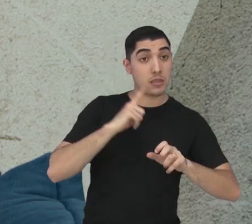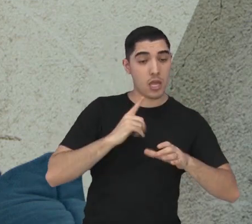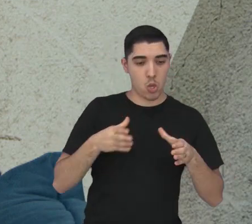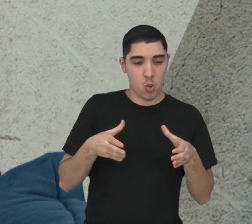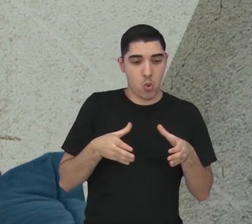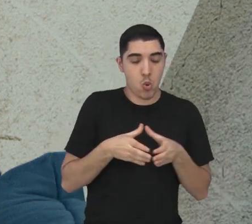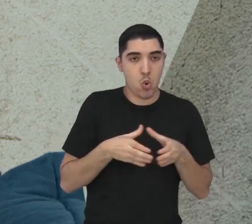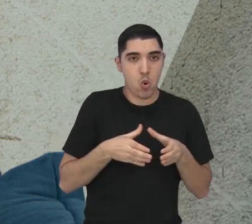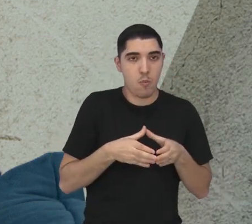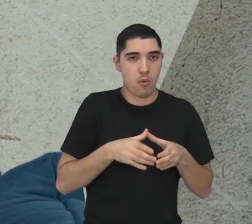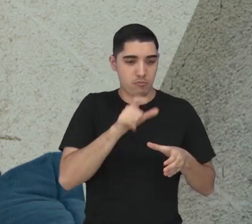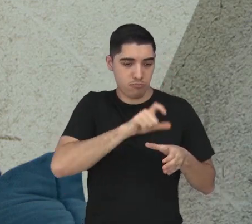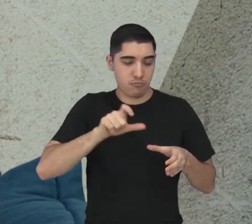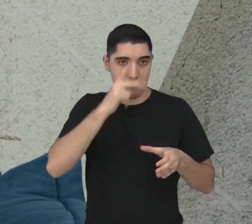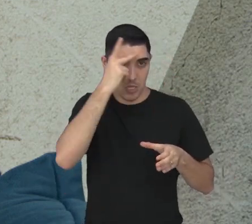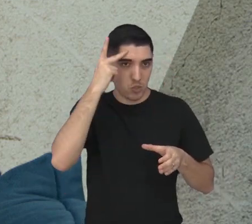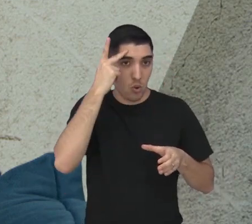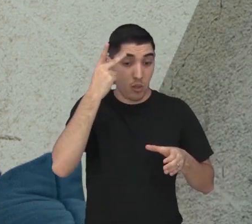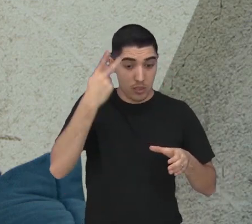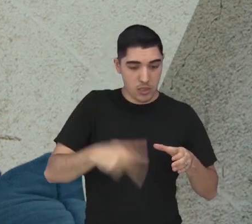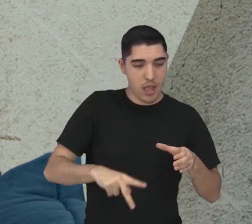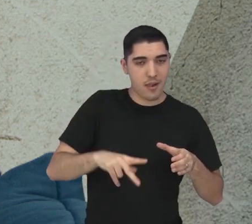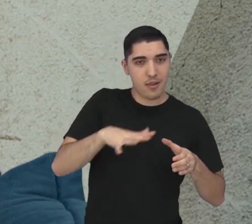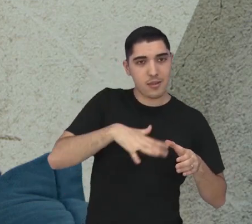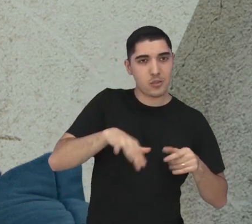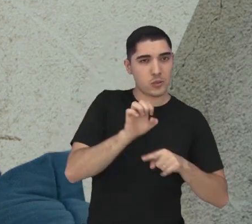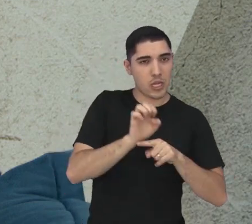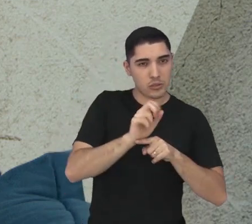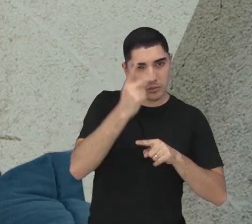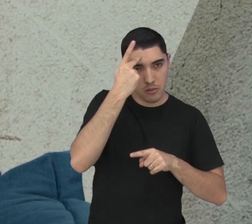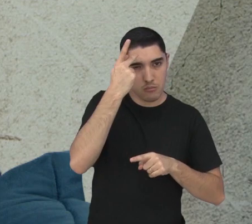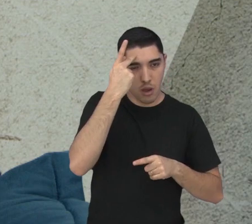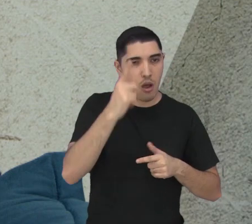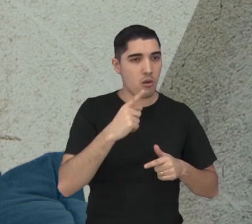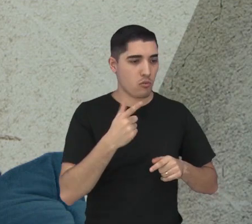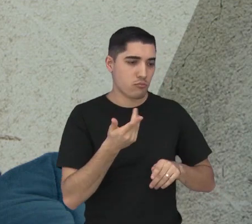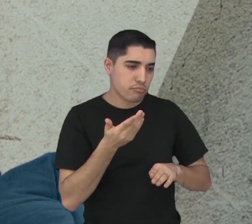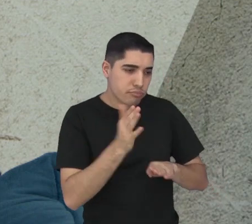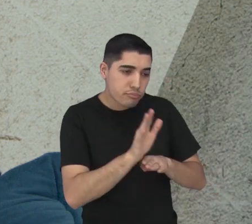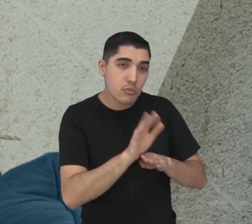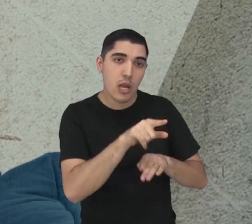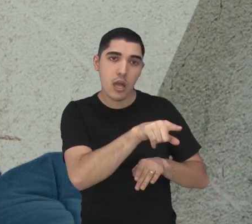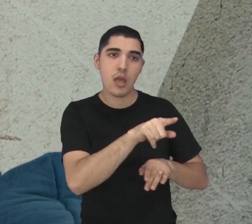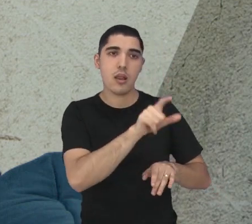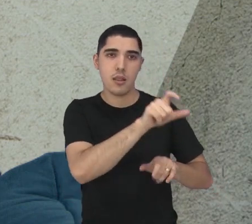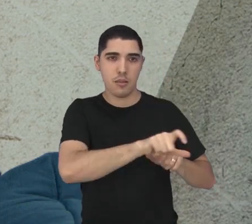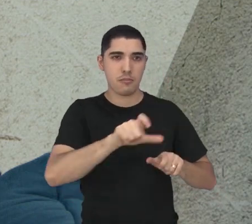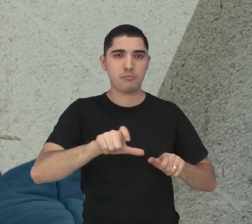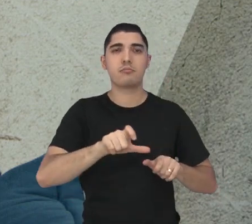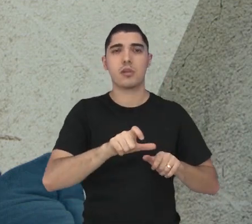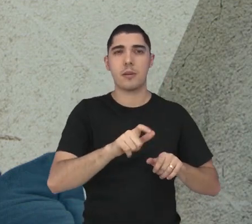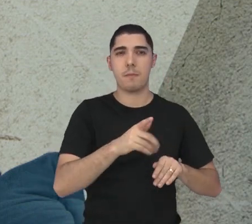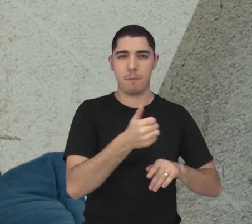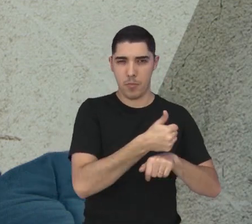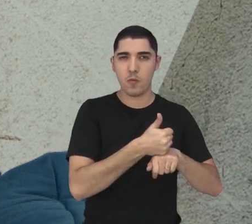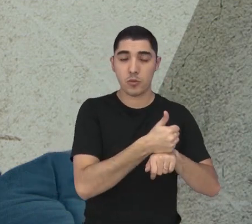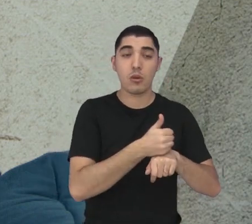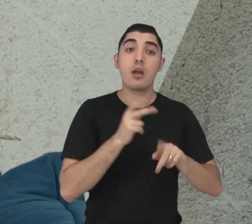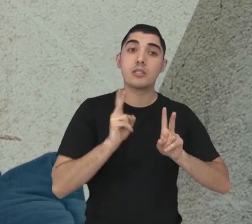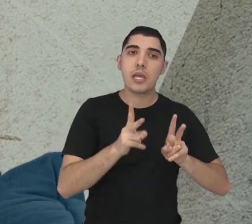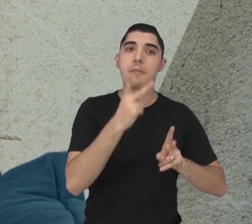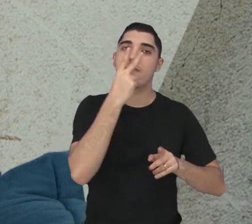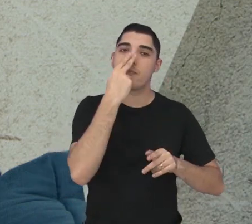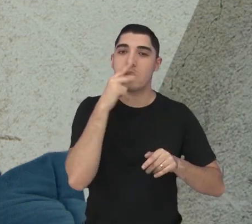conselho regional, inclusive temos um conselho federal também da profissão, que também